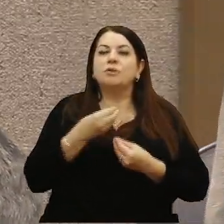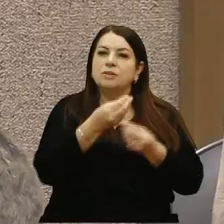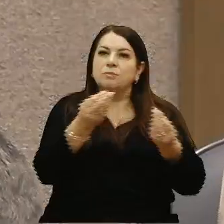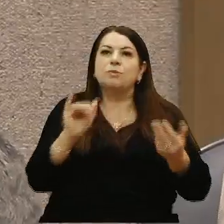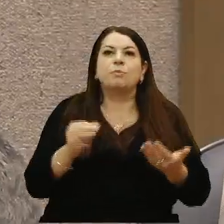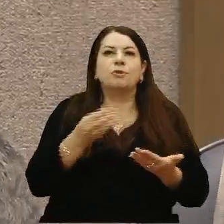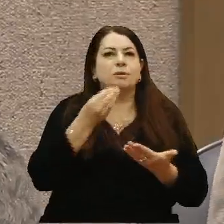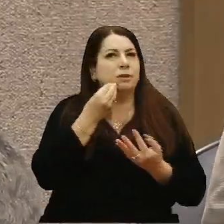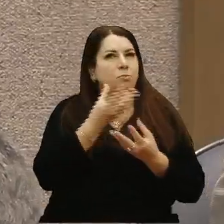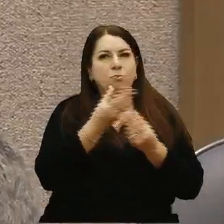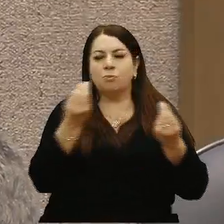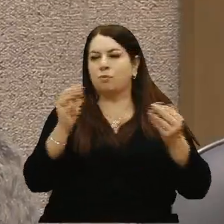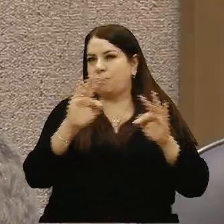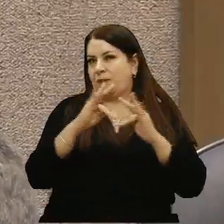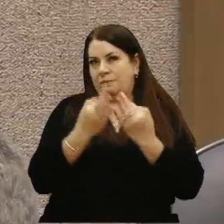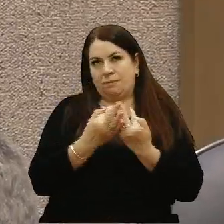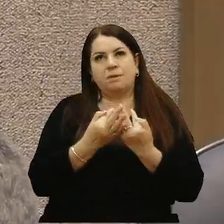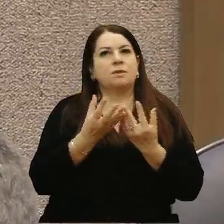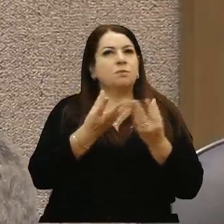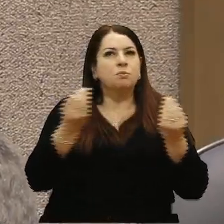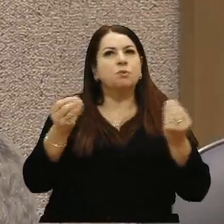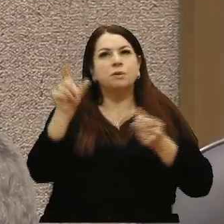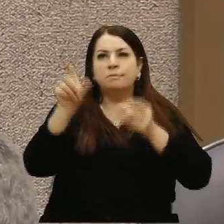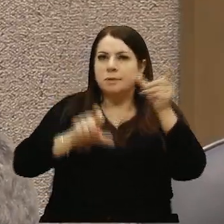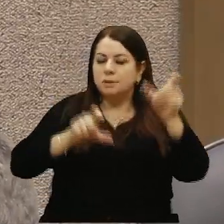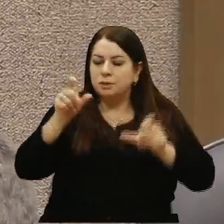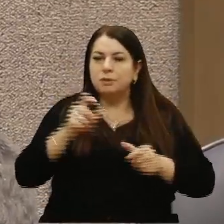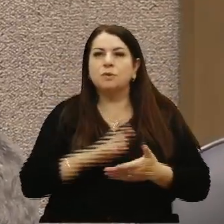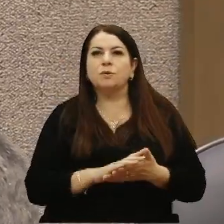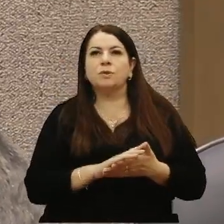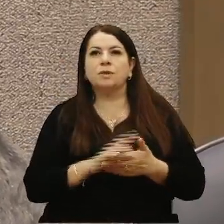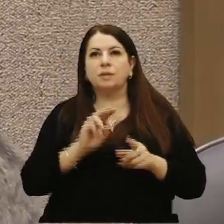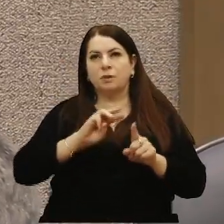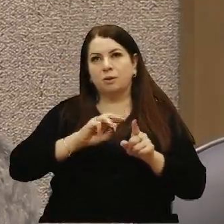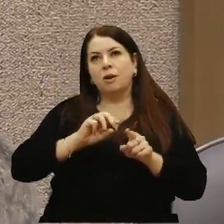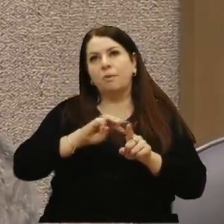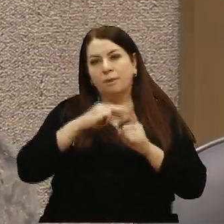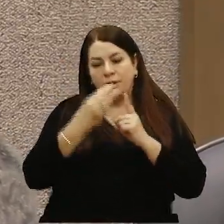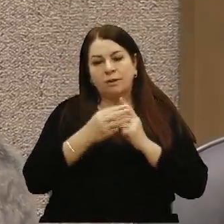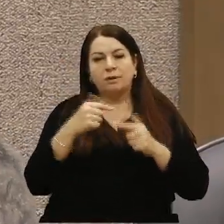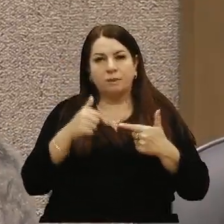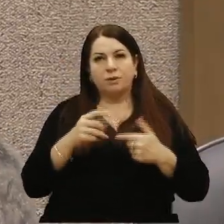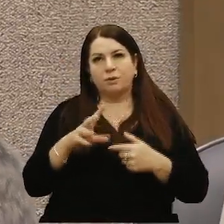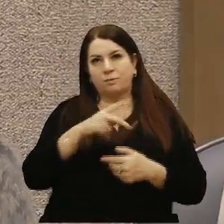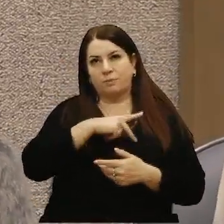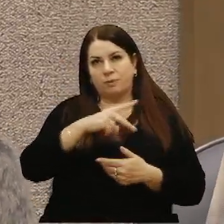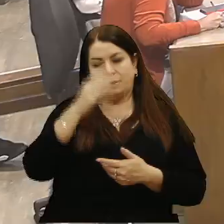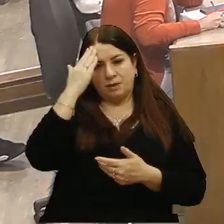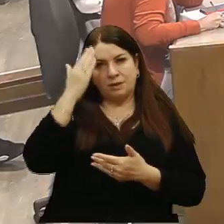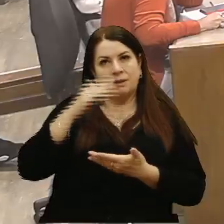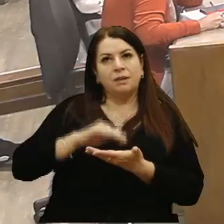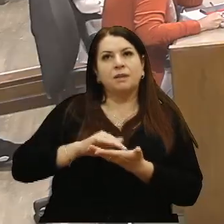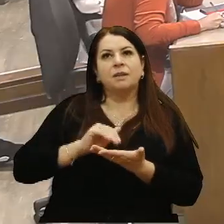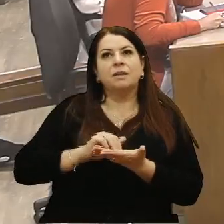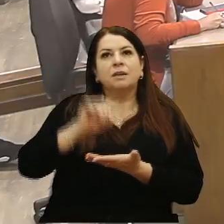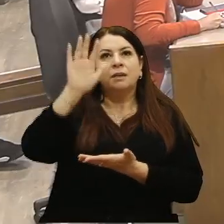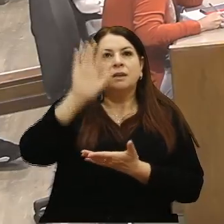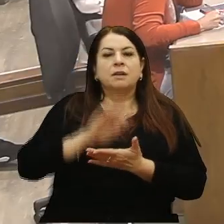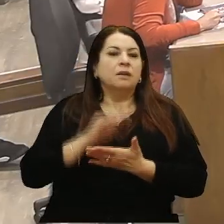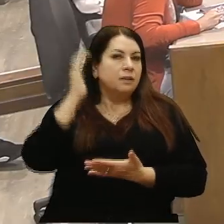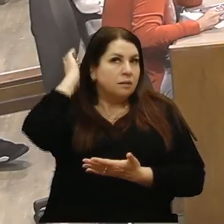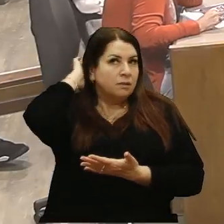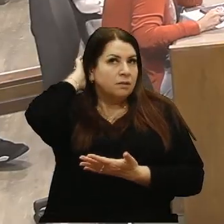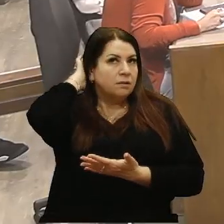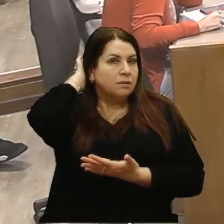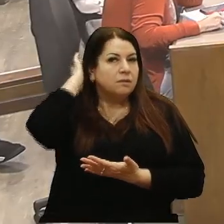oportunizando muitas famílias, muitas pessoas ao mercado de trabalho. Era isso, senhor presidente. Peço a palavra, presidente.